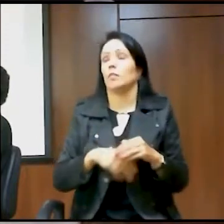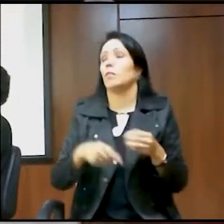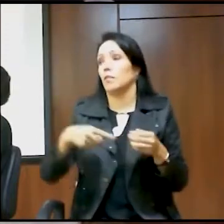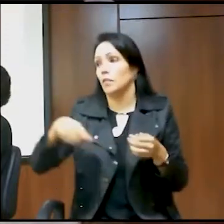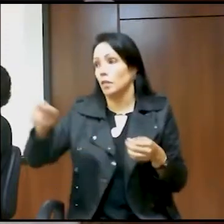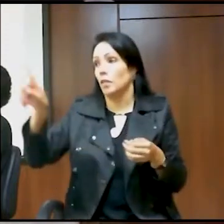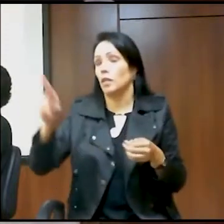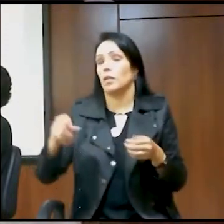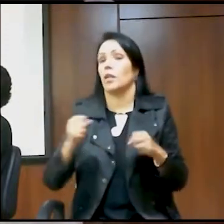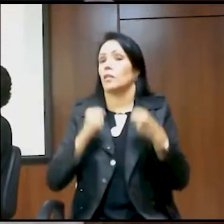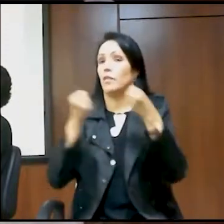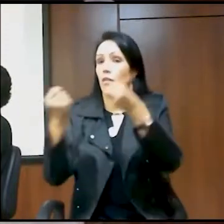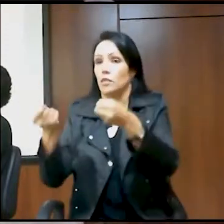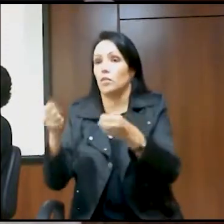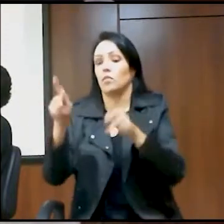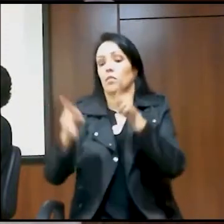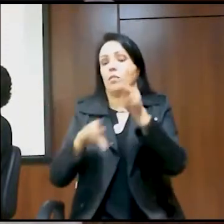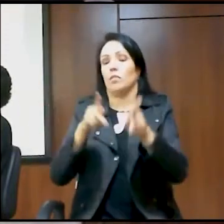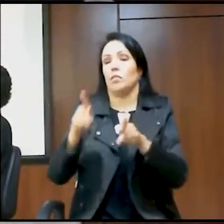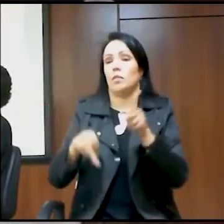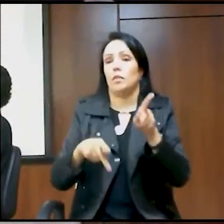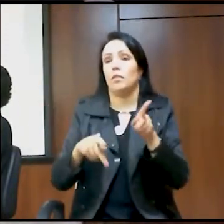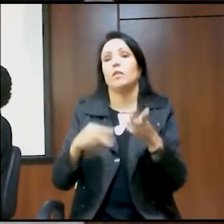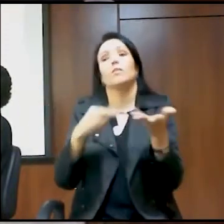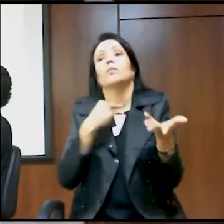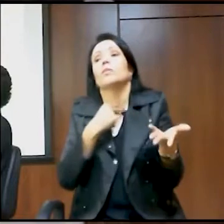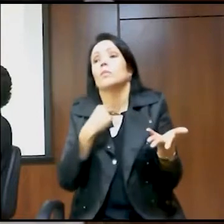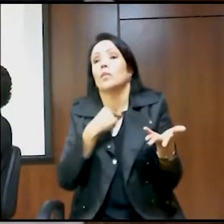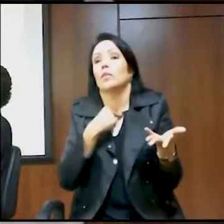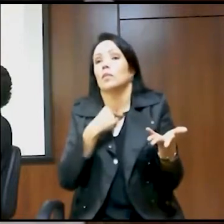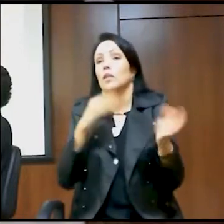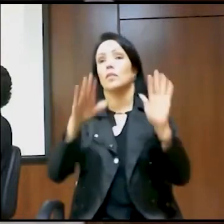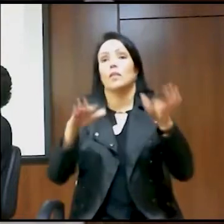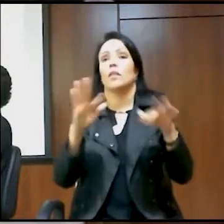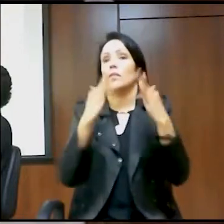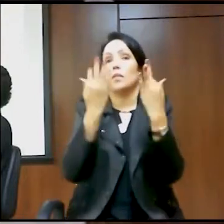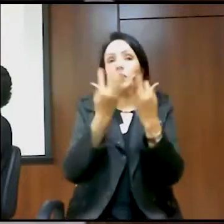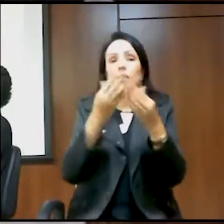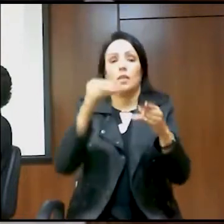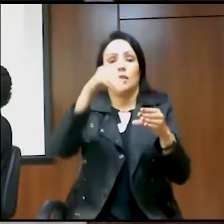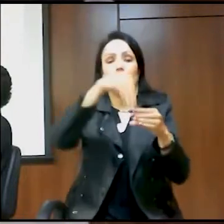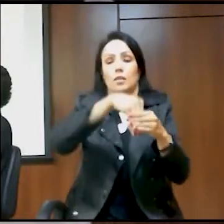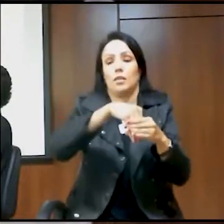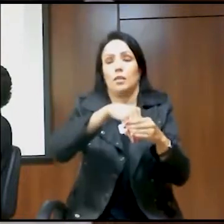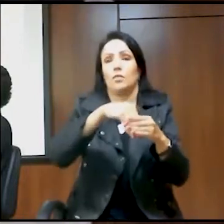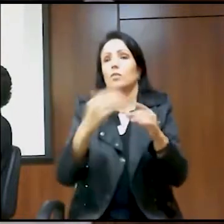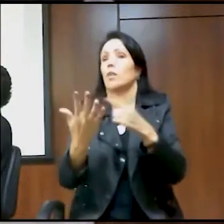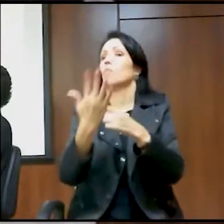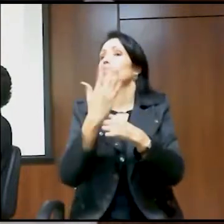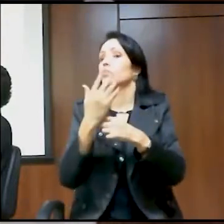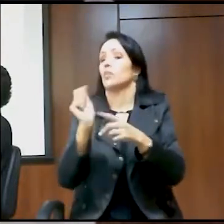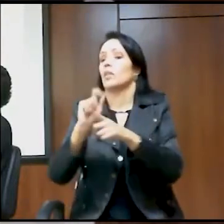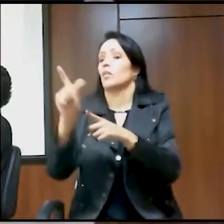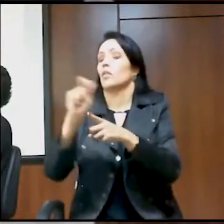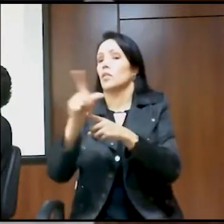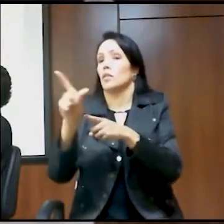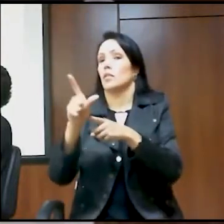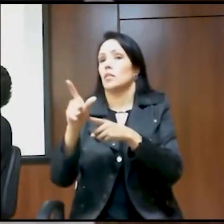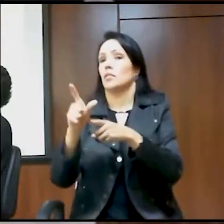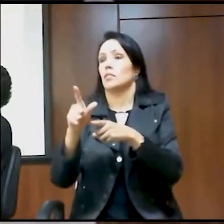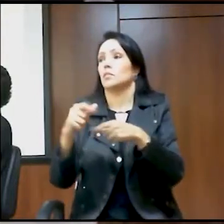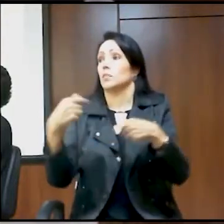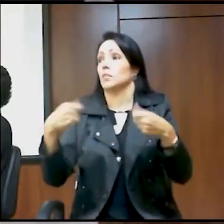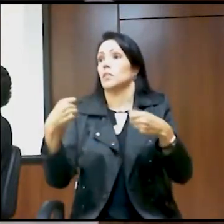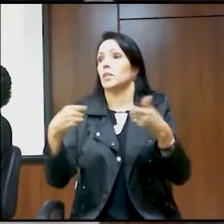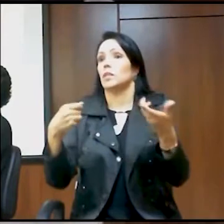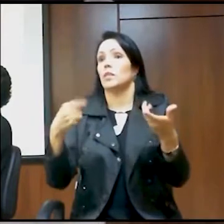da Defensoria Pública, porque não pode, uma vez a família colocada no auxílio, ela tem que ter, na perspectiva, no curto, no